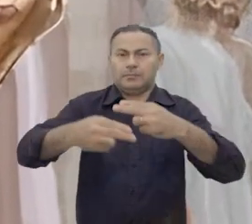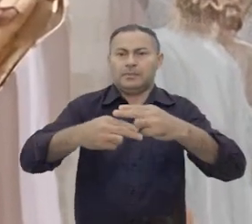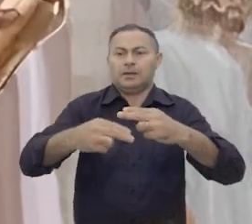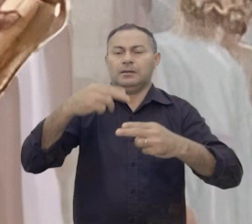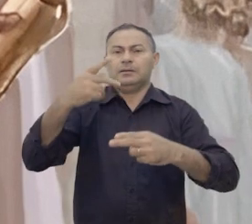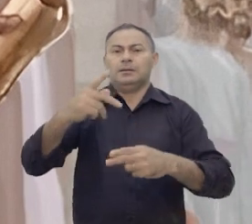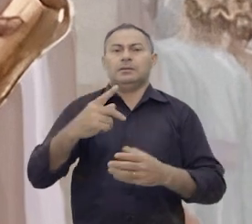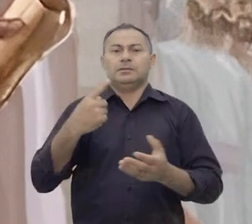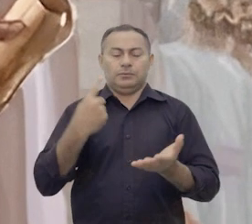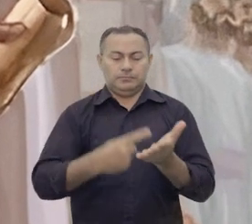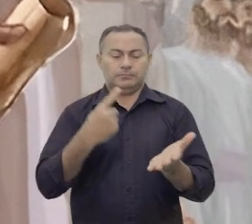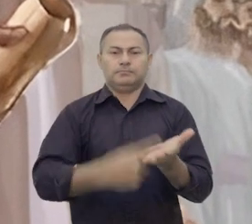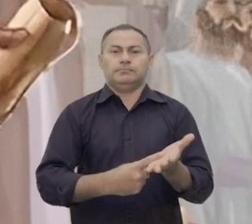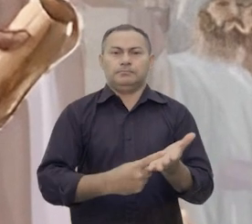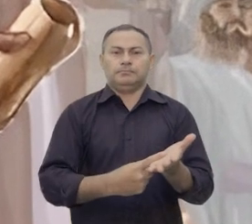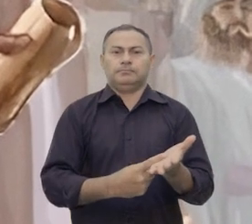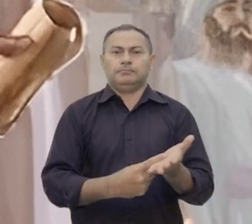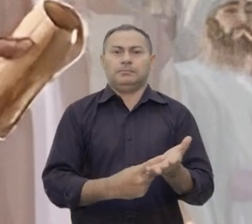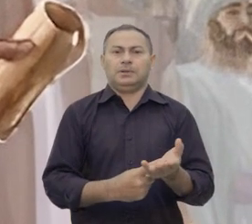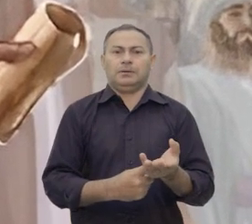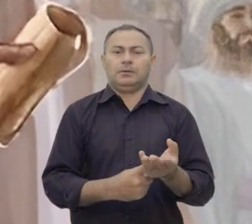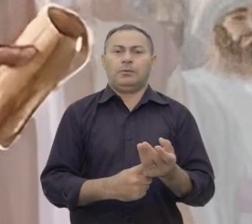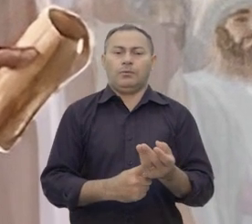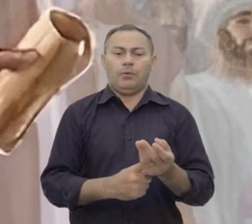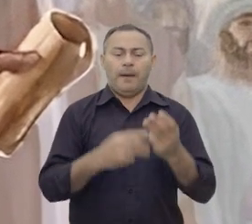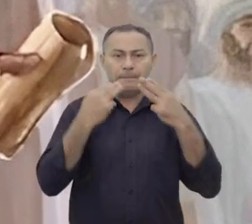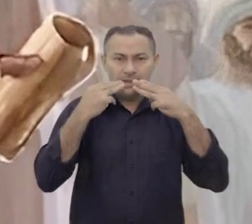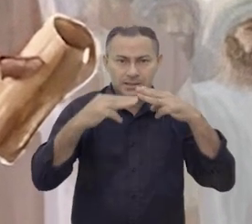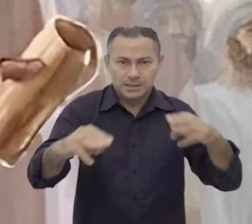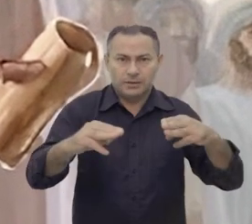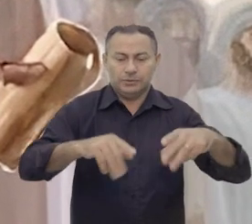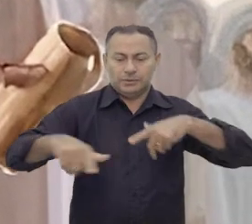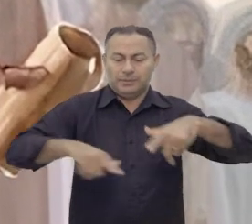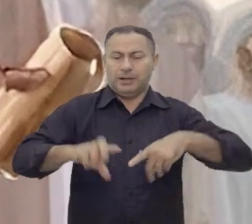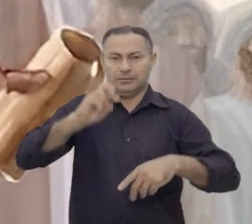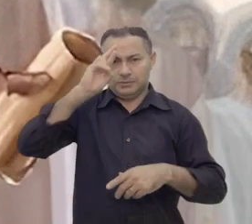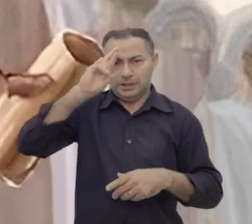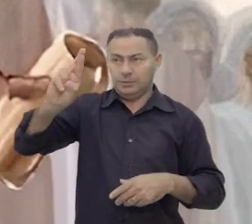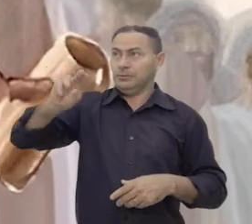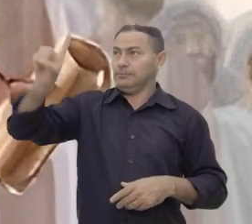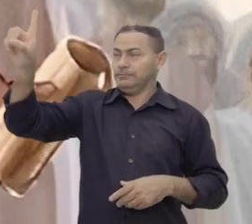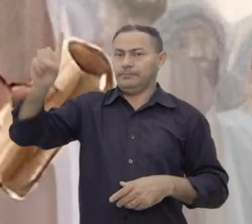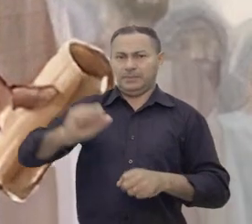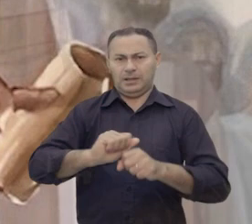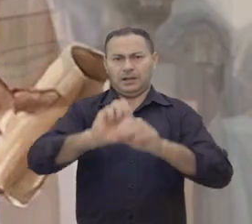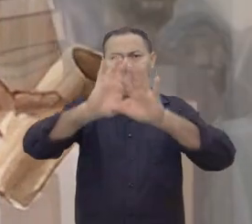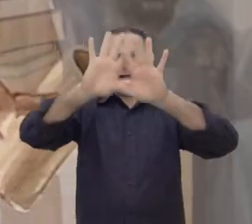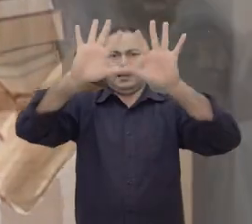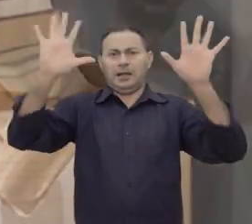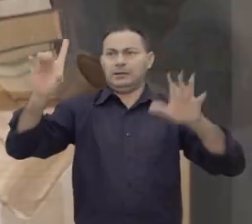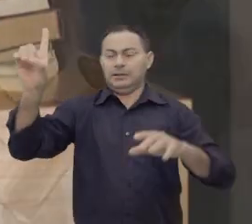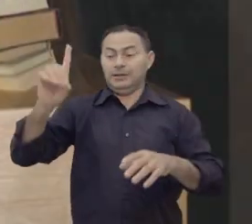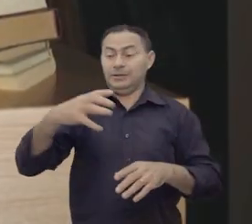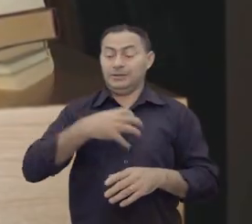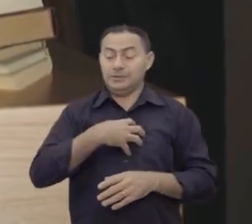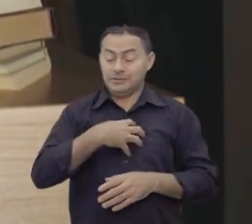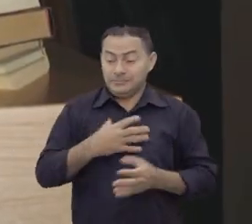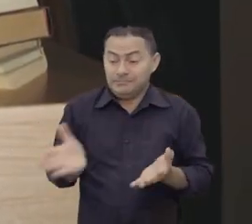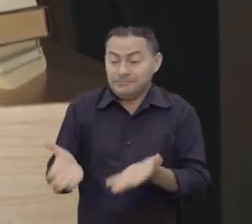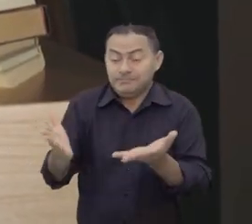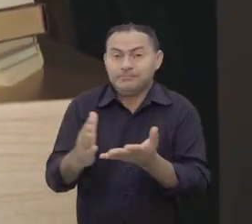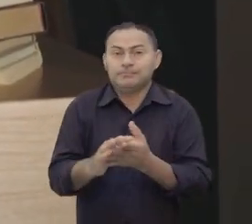Neemias por causa do seu comprometimento com a obra do Senhor. Fica claro que Deus